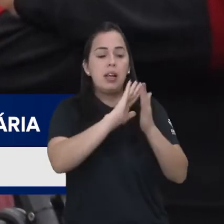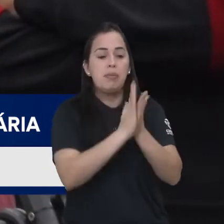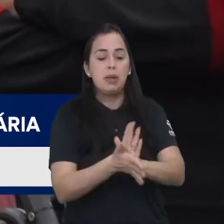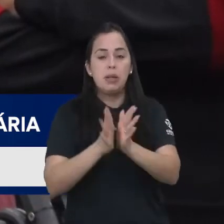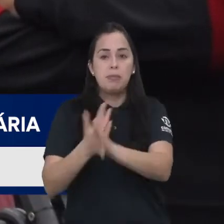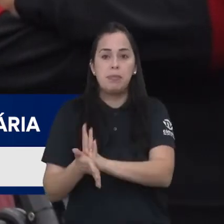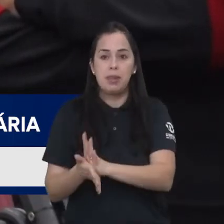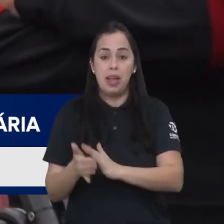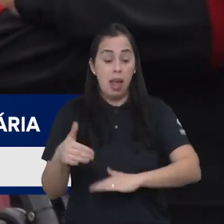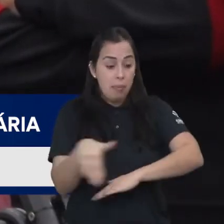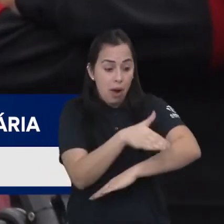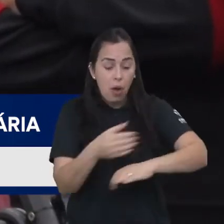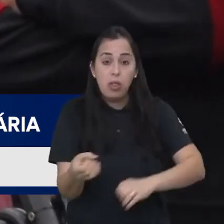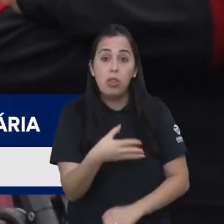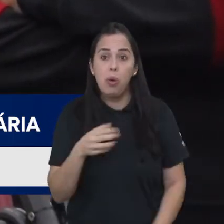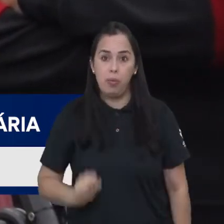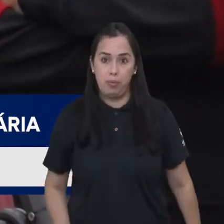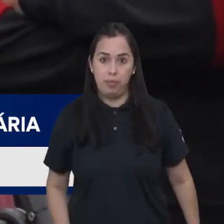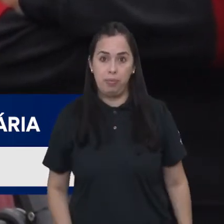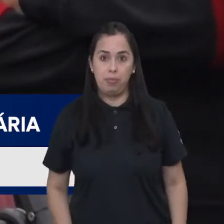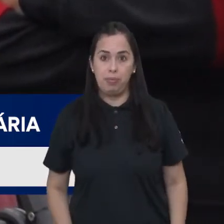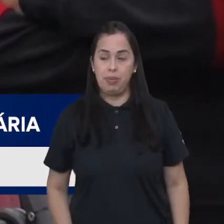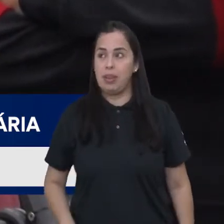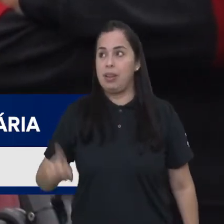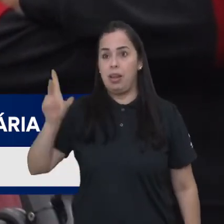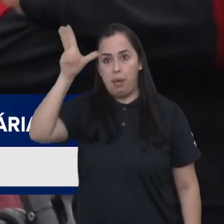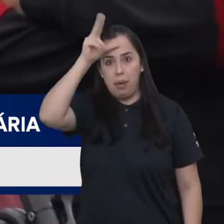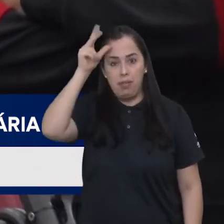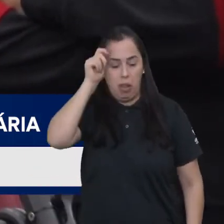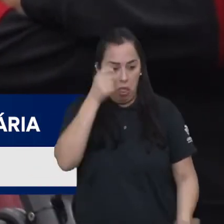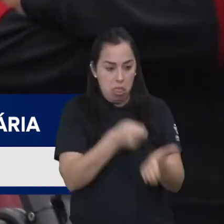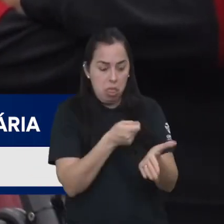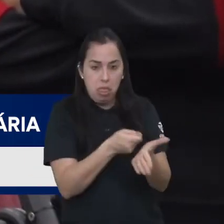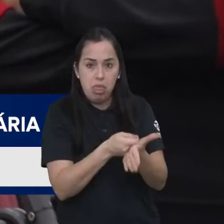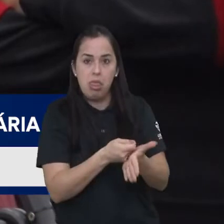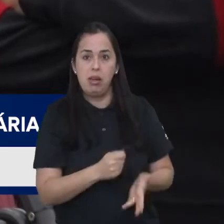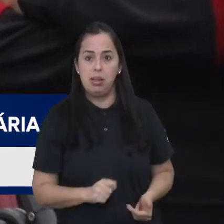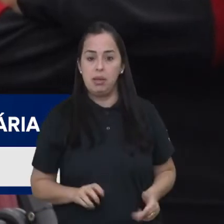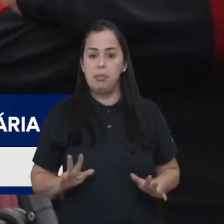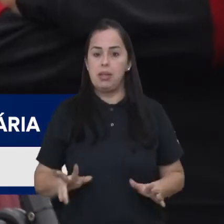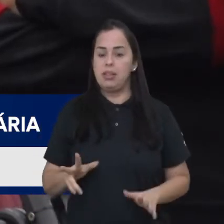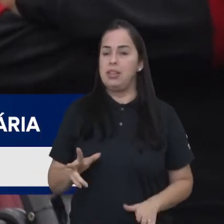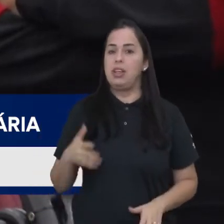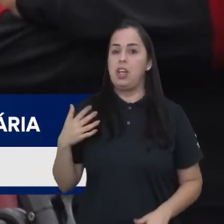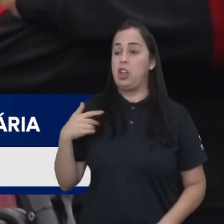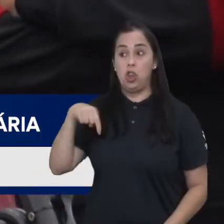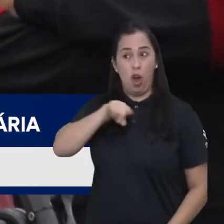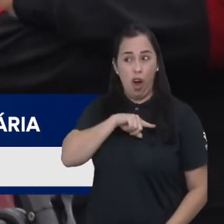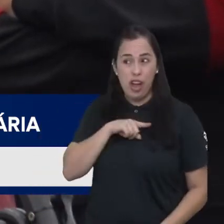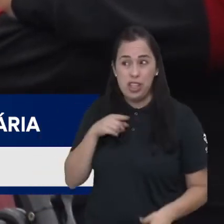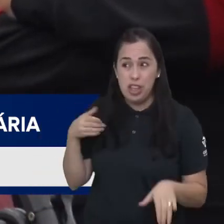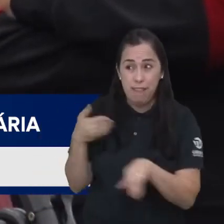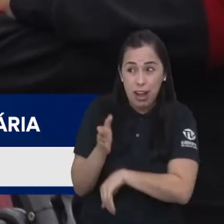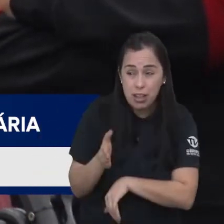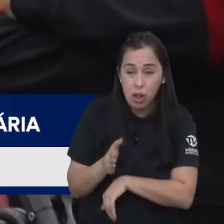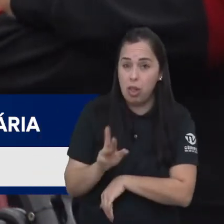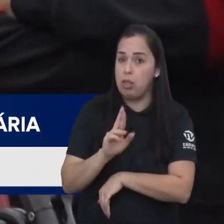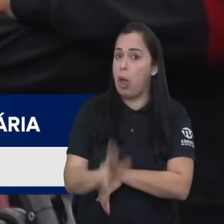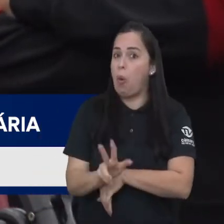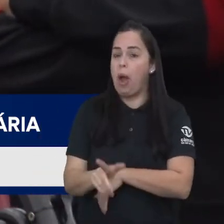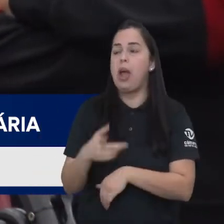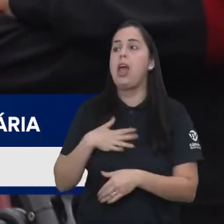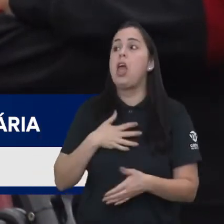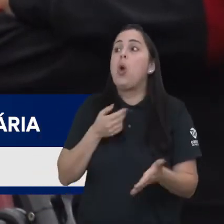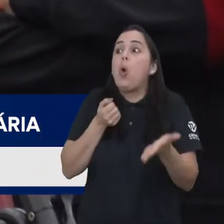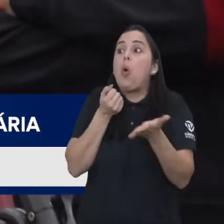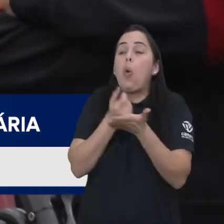por ser uma rua nova, é lá com prefeitura pegando mais pesado. Mas, lembrando, a gente não invadiu, a gente comprou